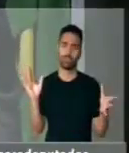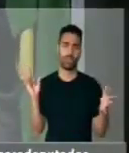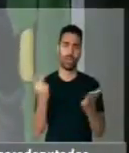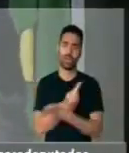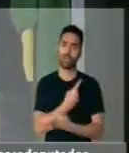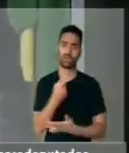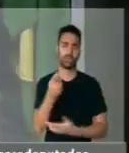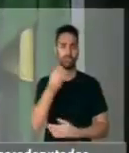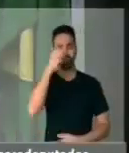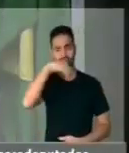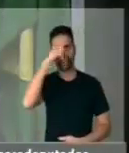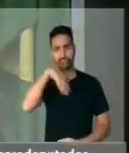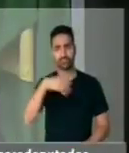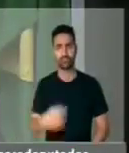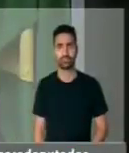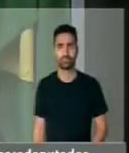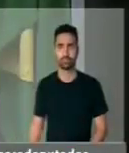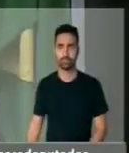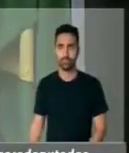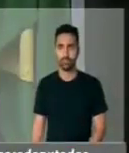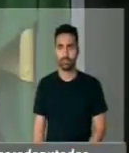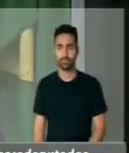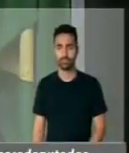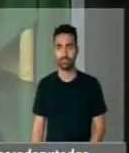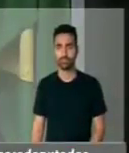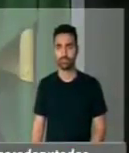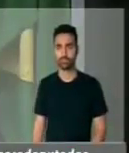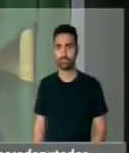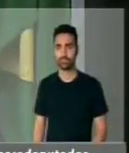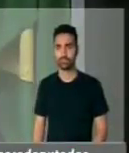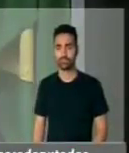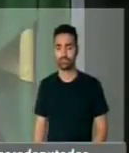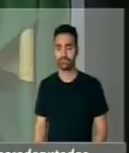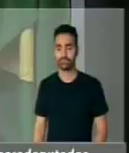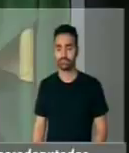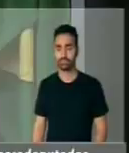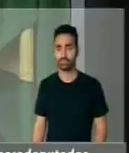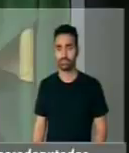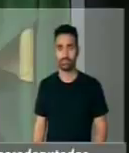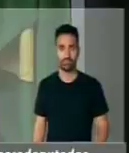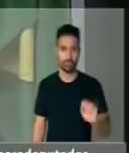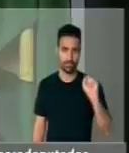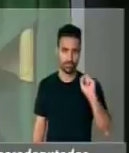essa insanidade. Muito bem, concluído o pronunciamento.